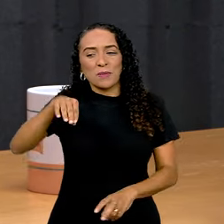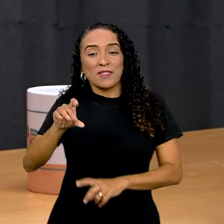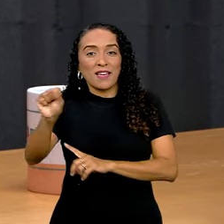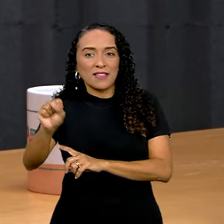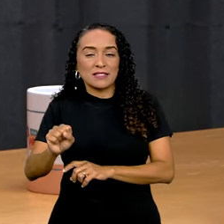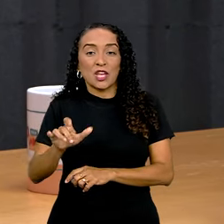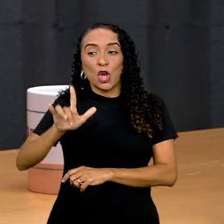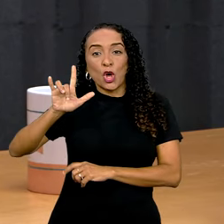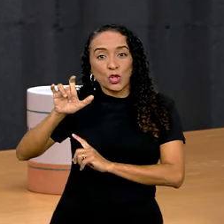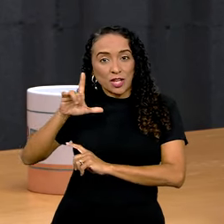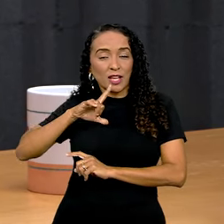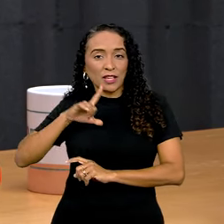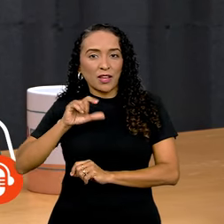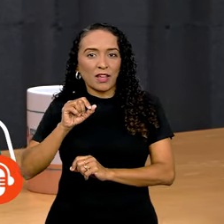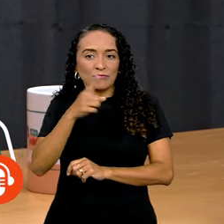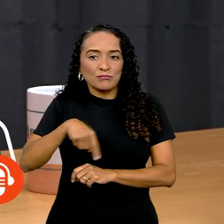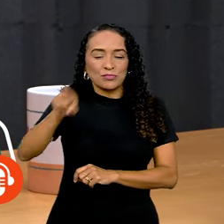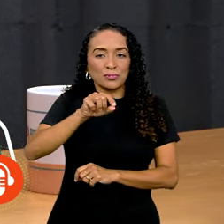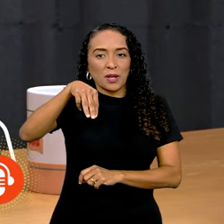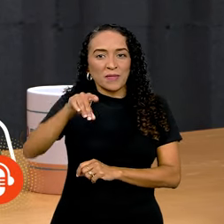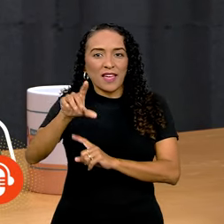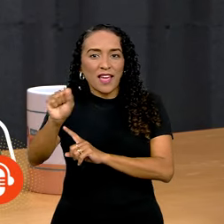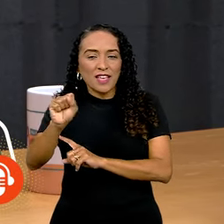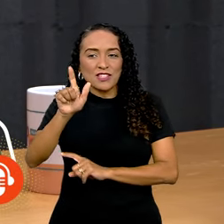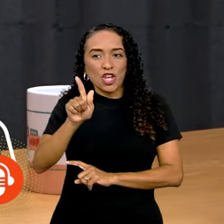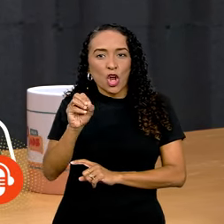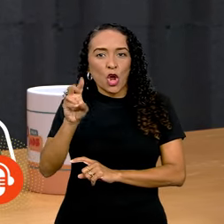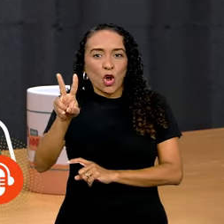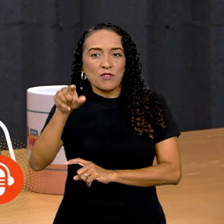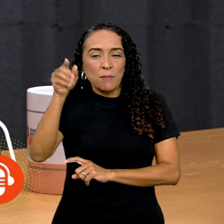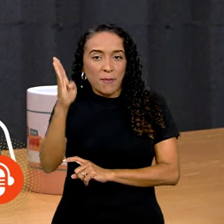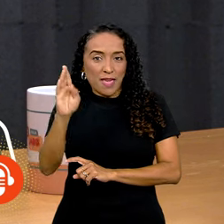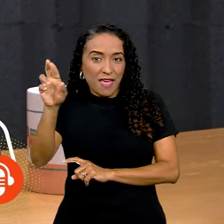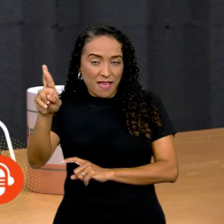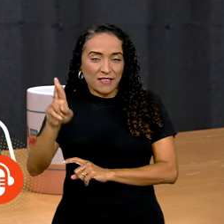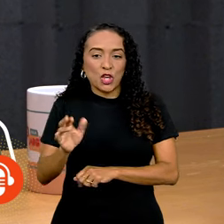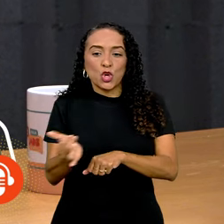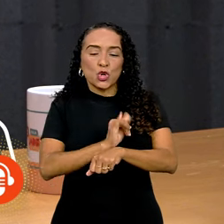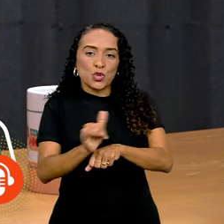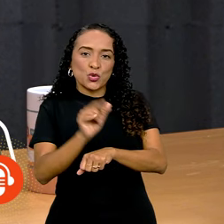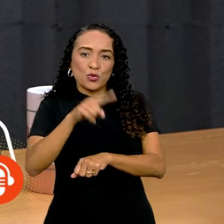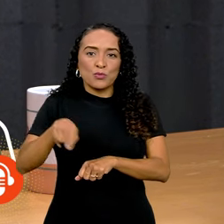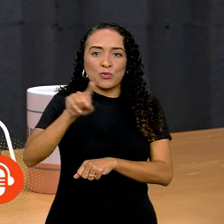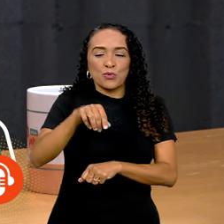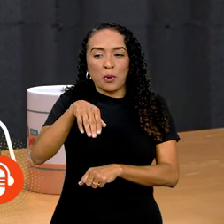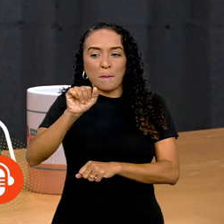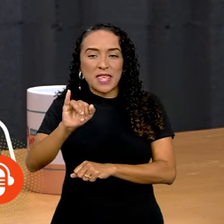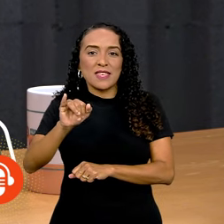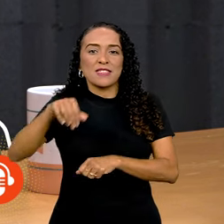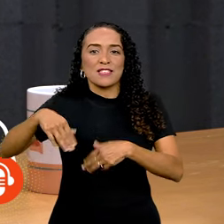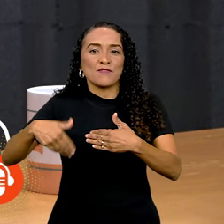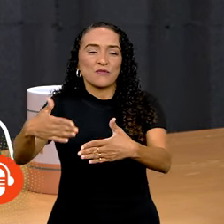MDS no Instagram nós estamos no @md govbr no YouTube @m